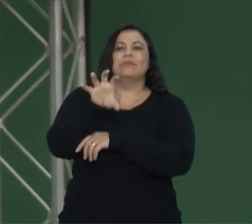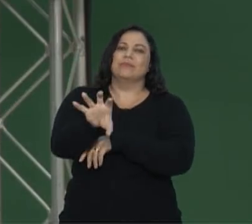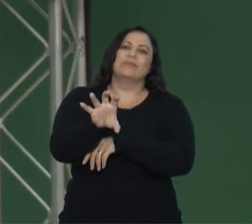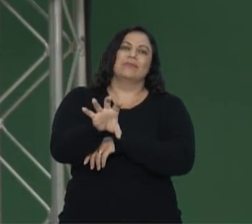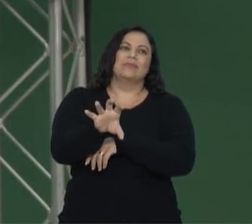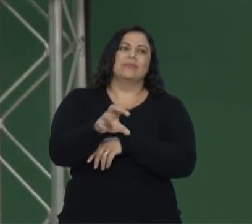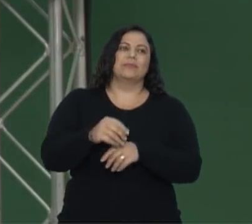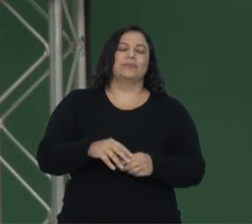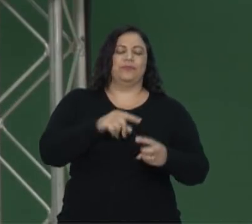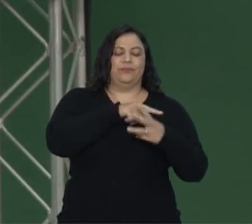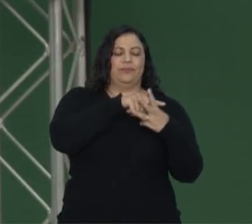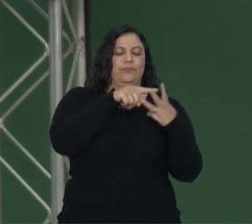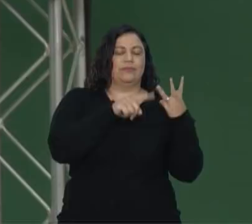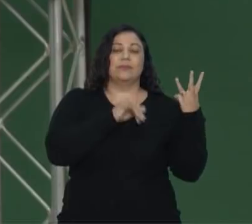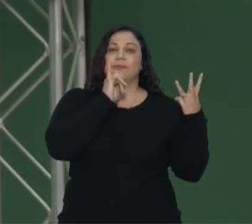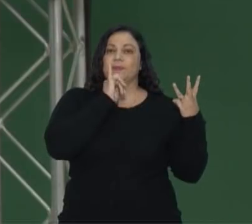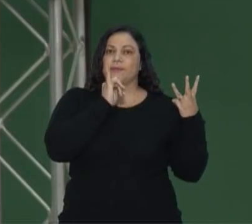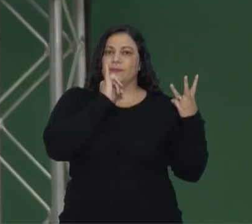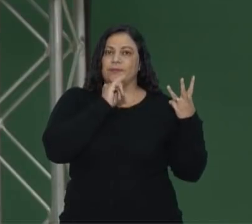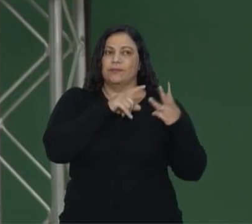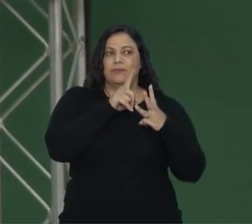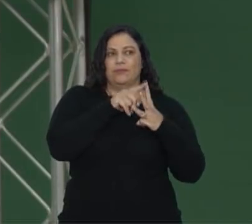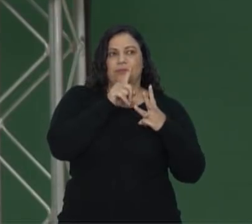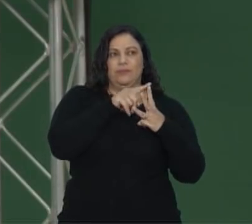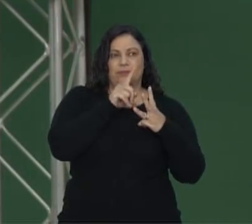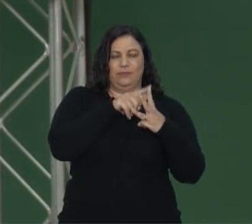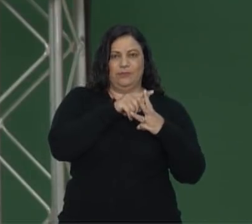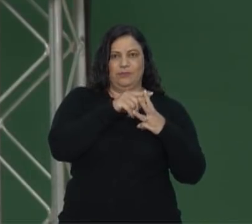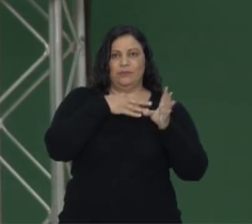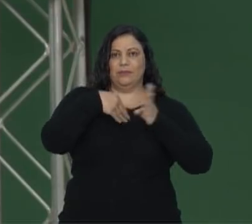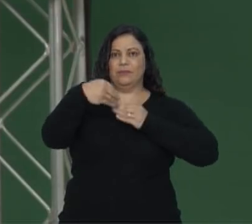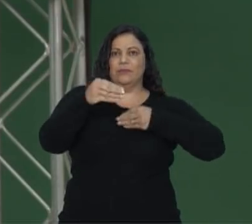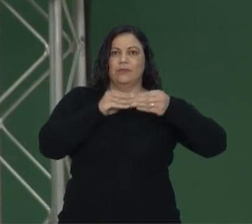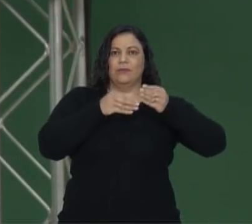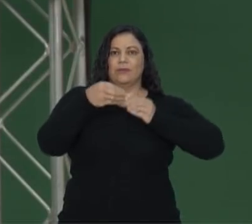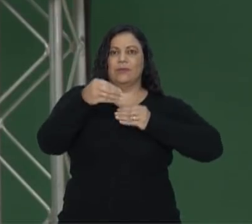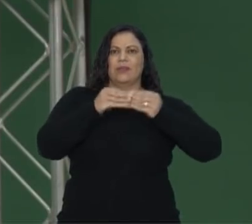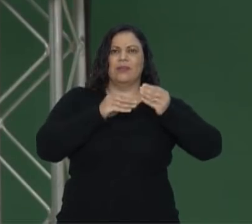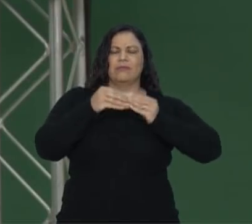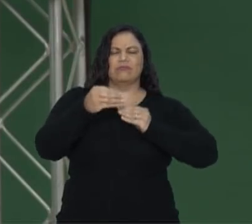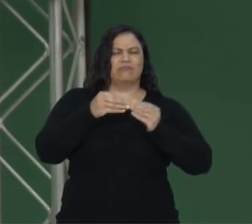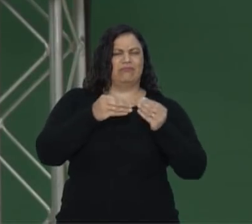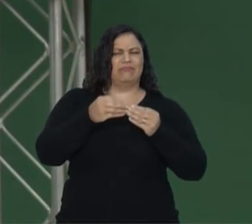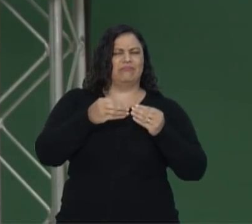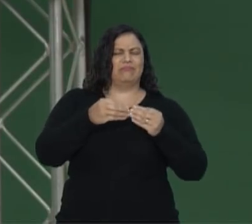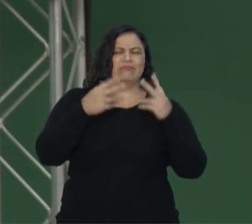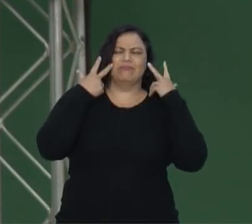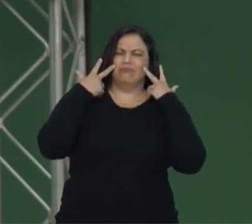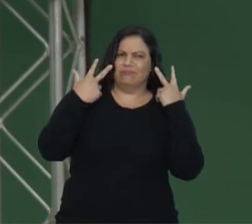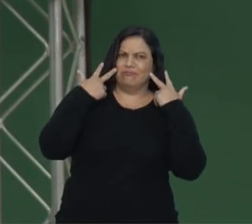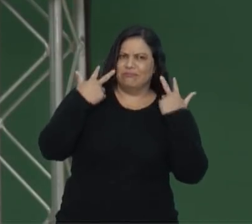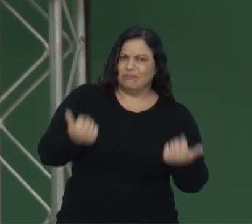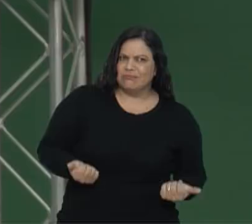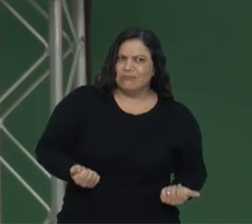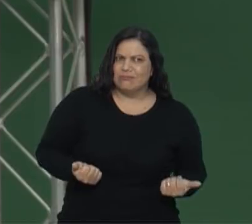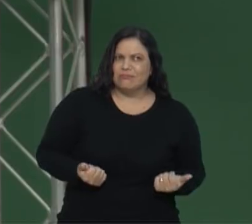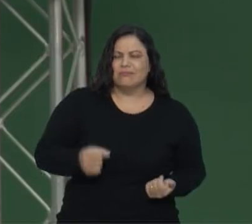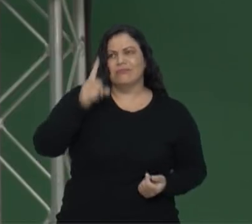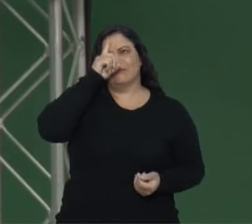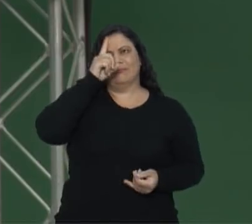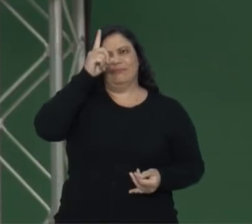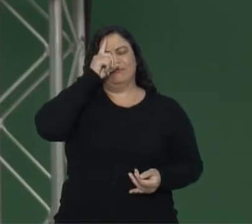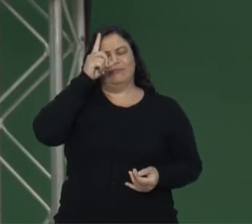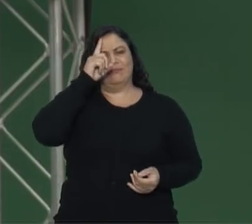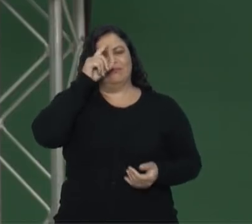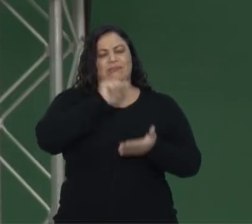para vocês 3 exemplos. Então, o primeiro são plásticos muito comuns no nosso dia a dia. Então, como no